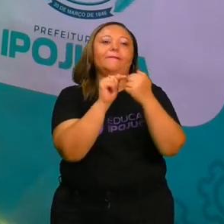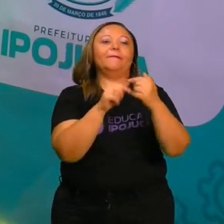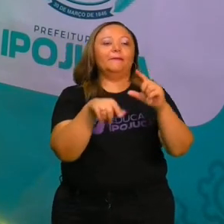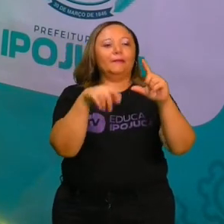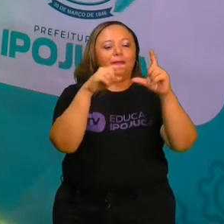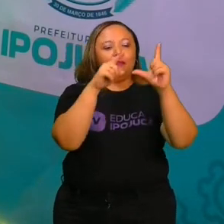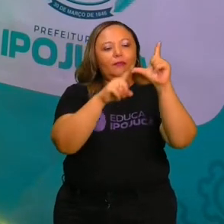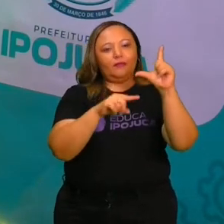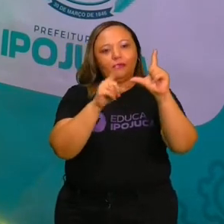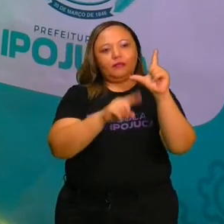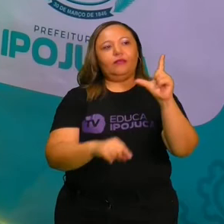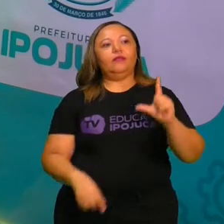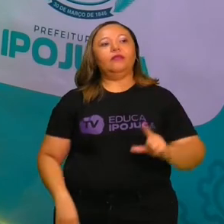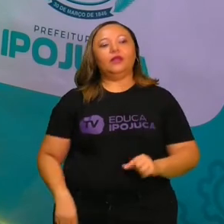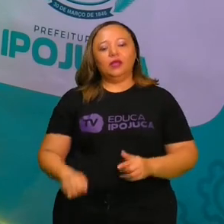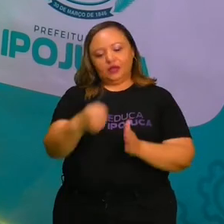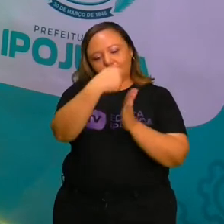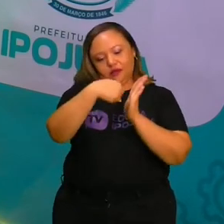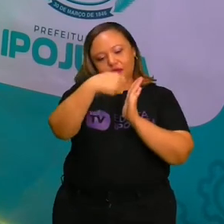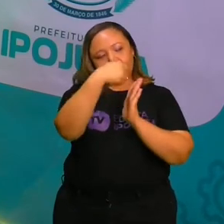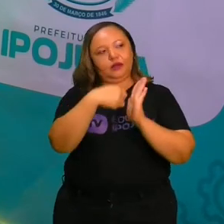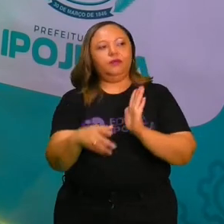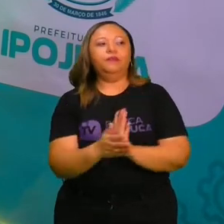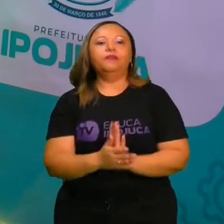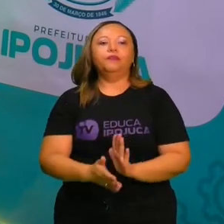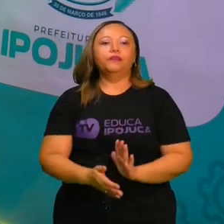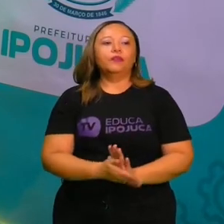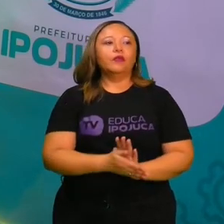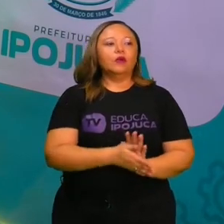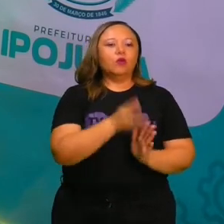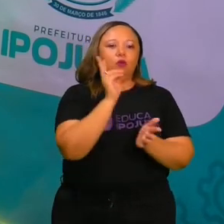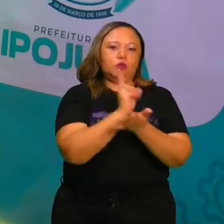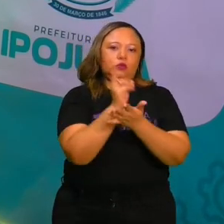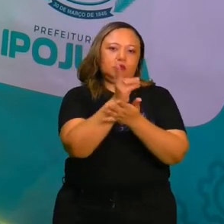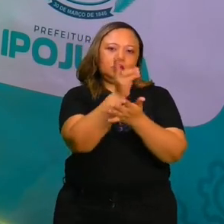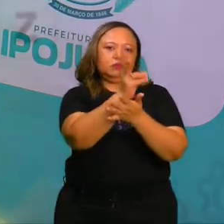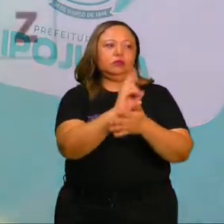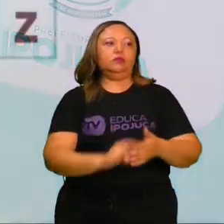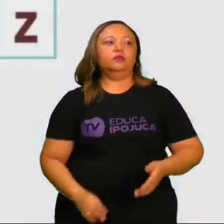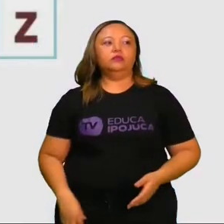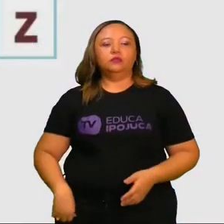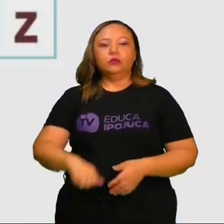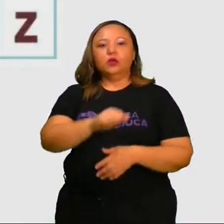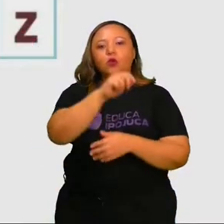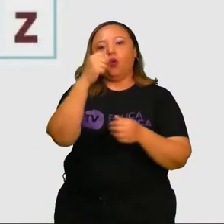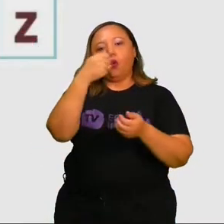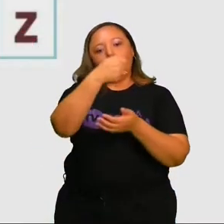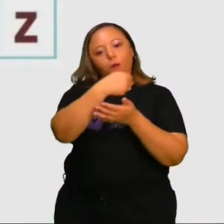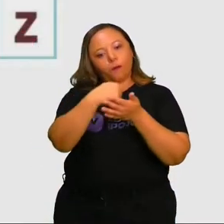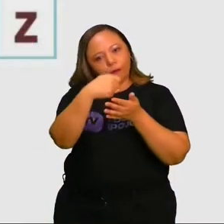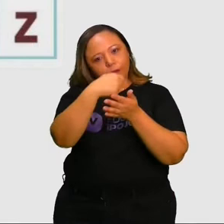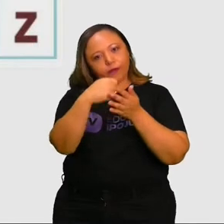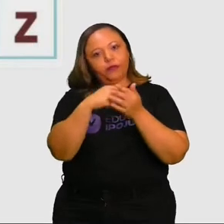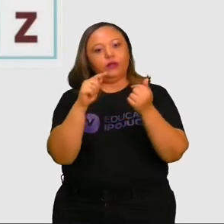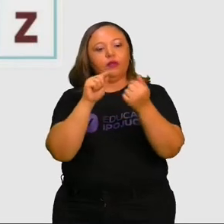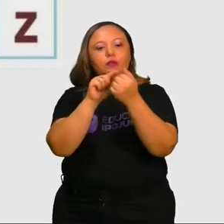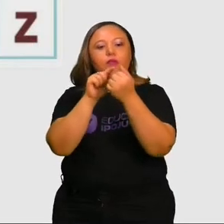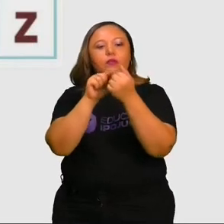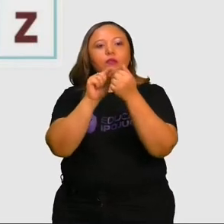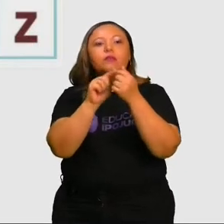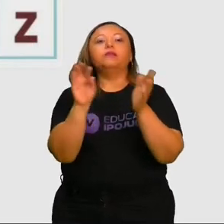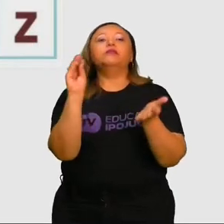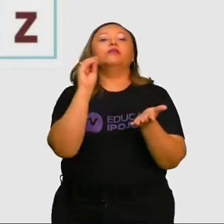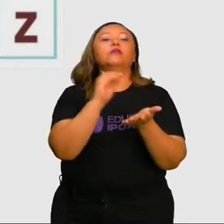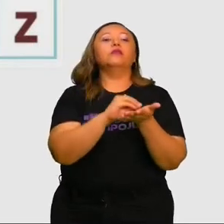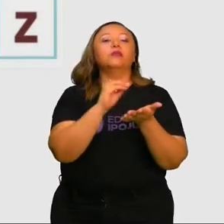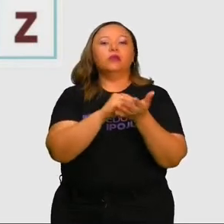é escrita, certo? Então, continuando aqui, complete o alfabeto. Vamos